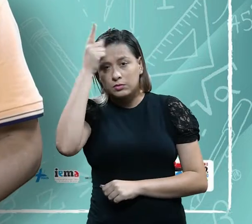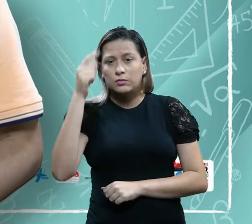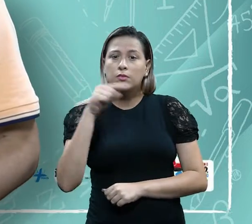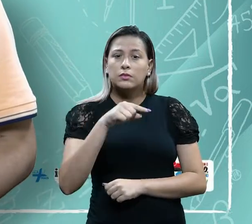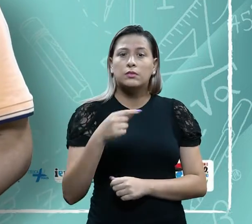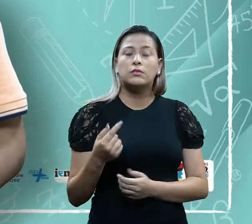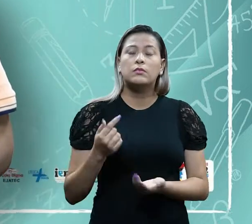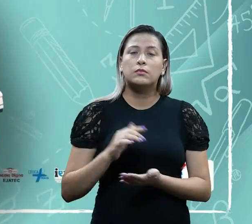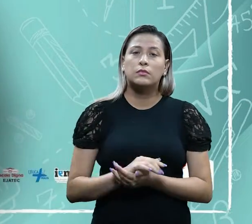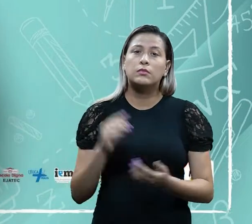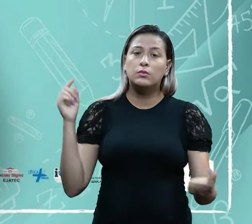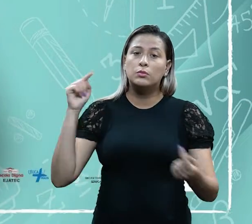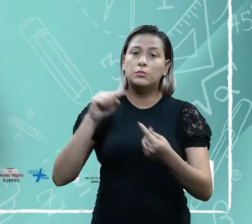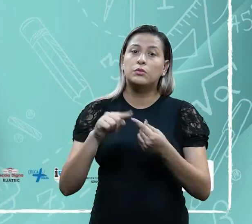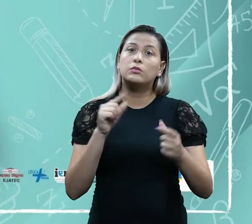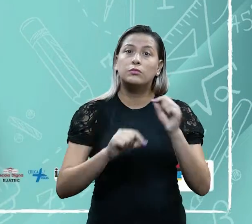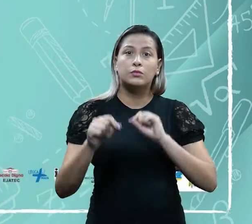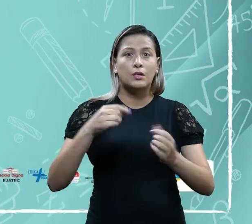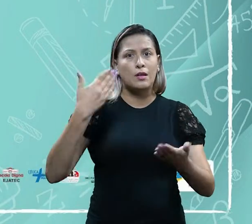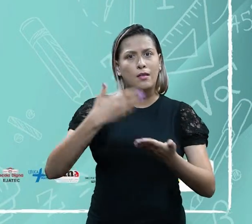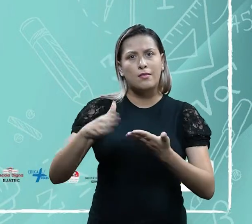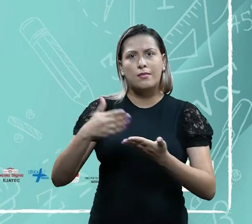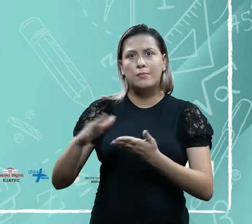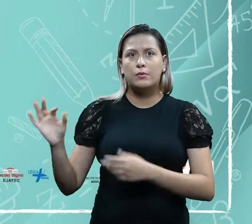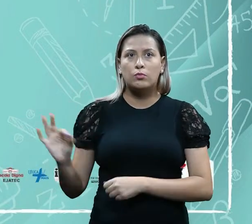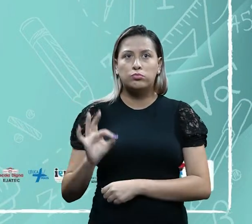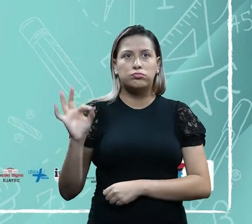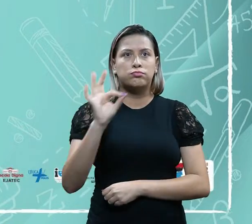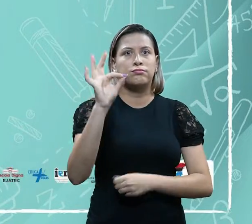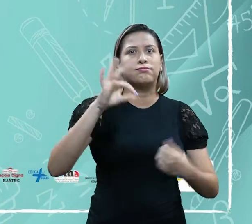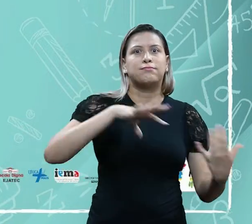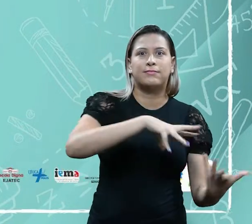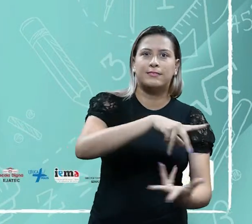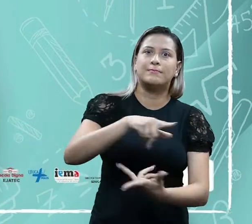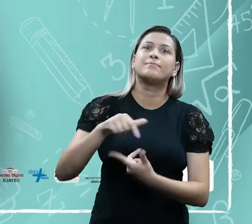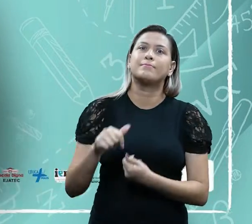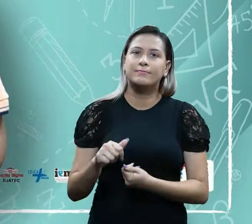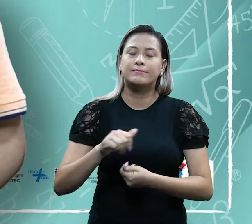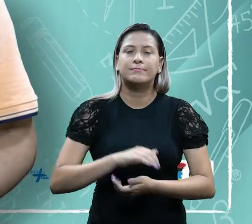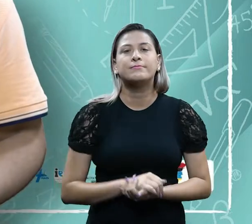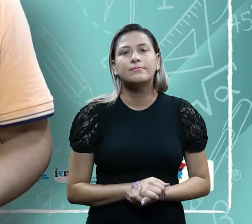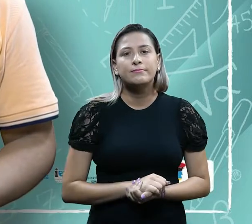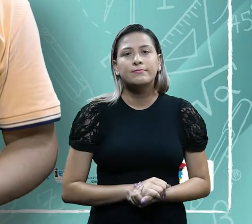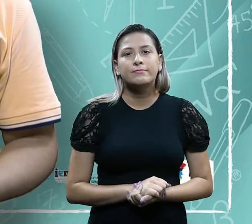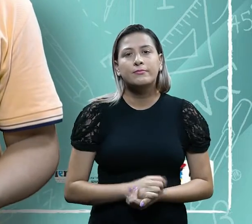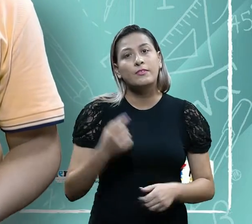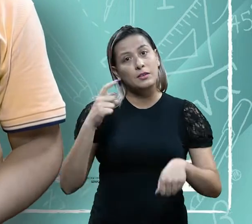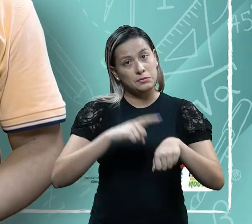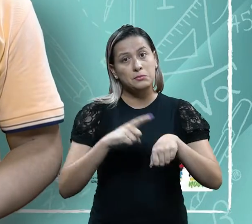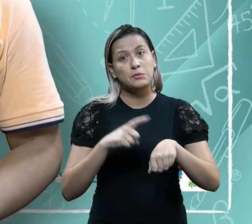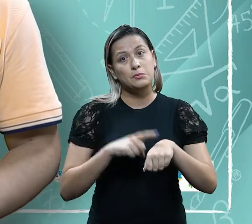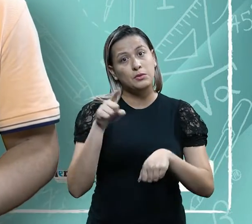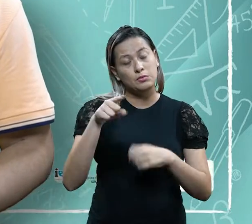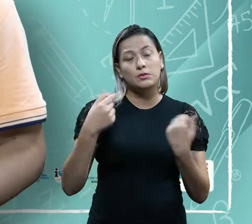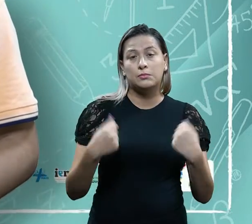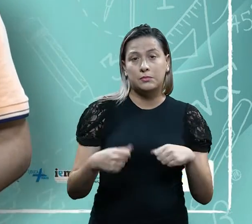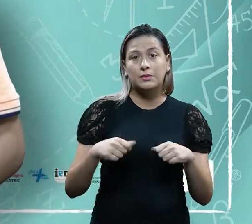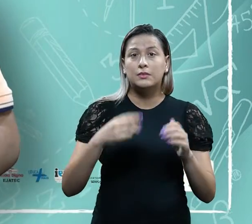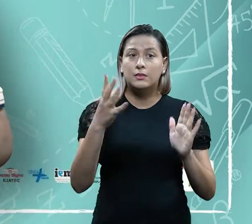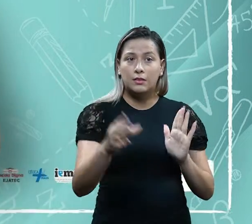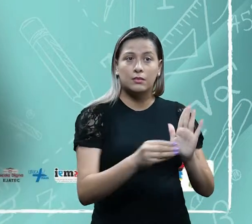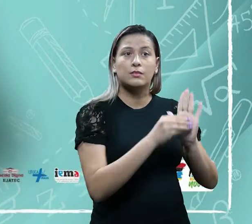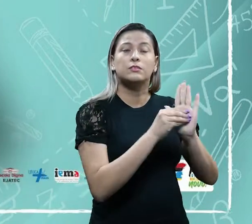como finalidade eliminar todos os insetos do mundo. Em algum momento você vai ter que registrar essas